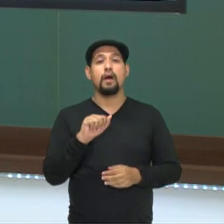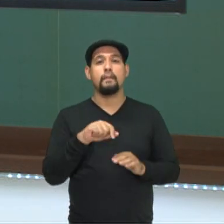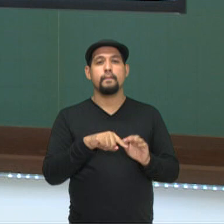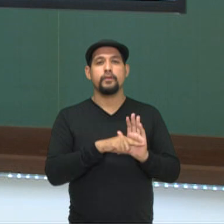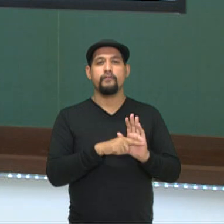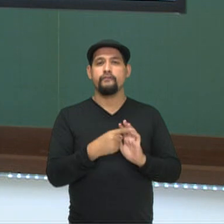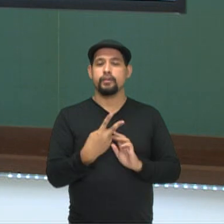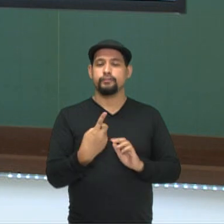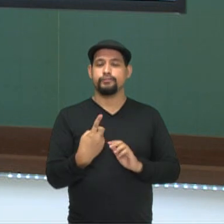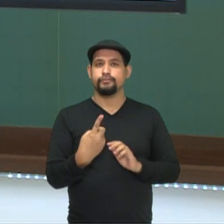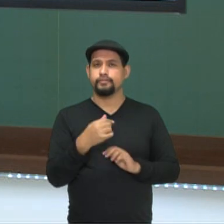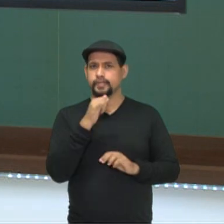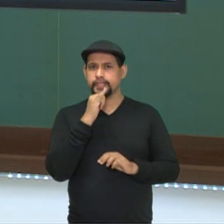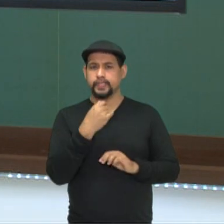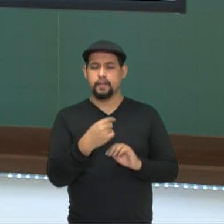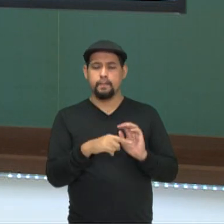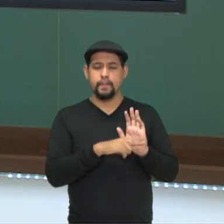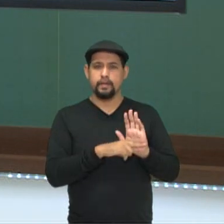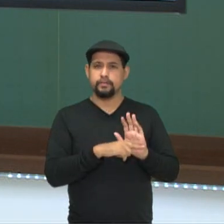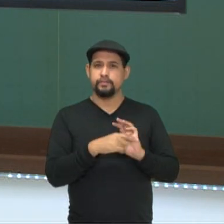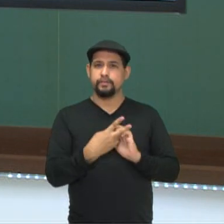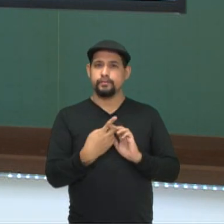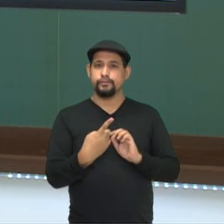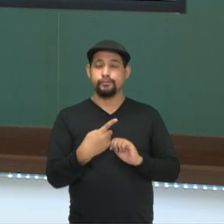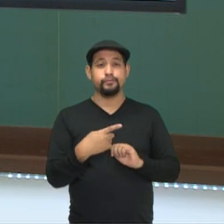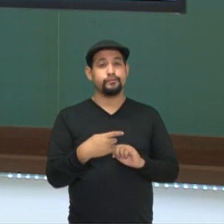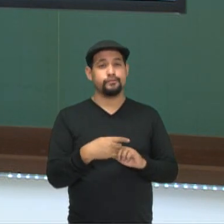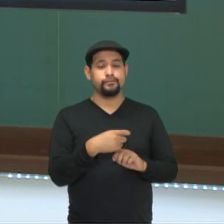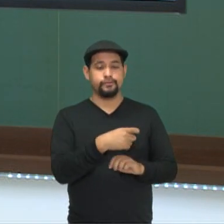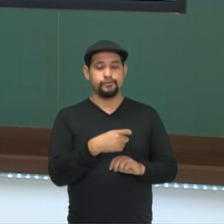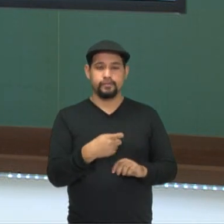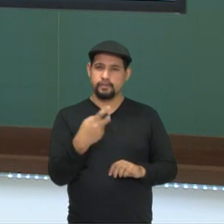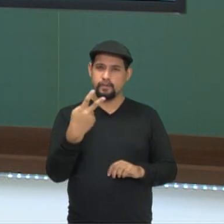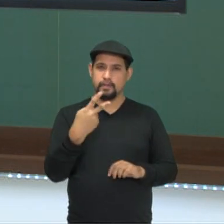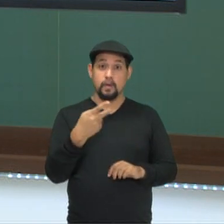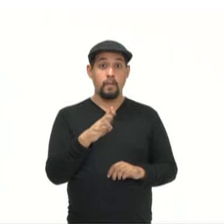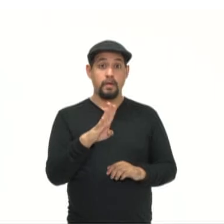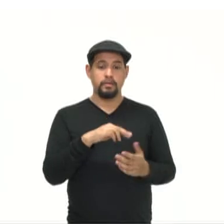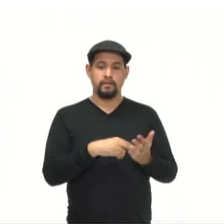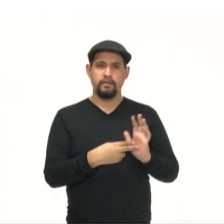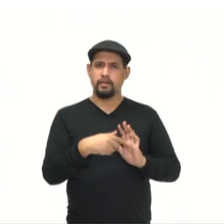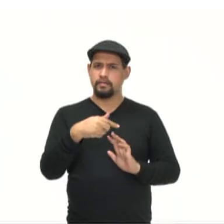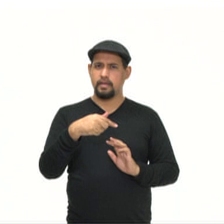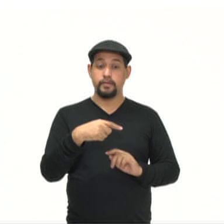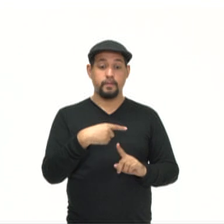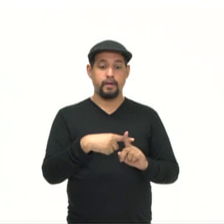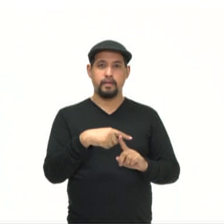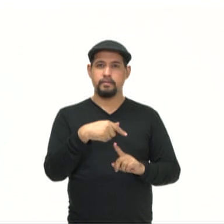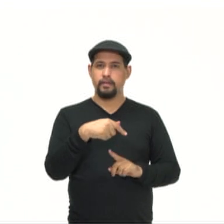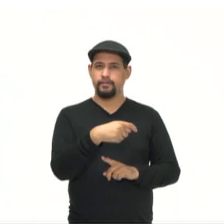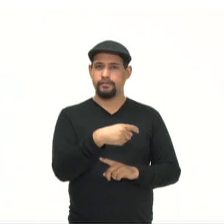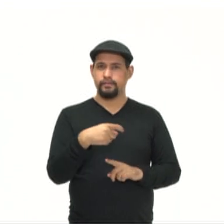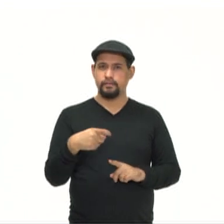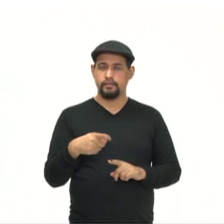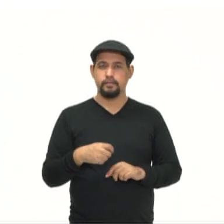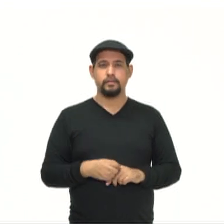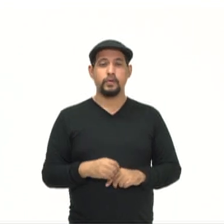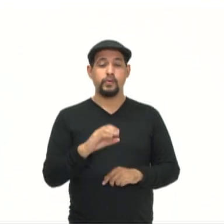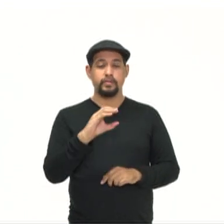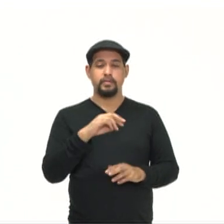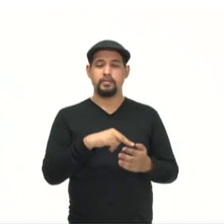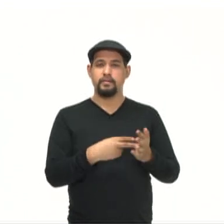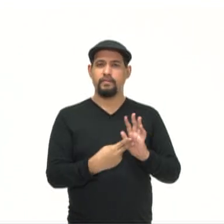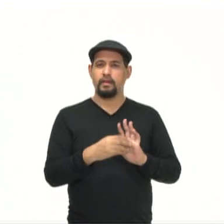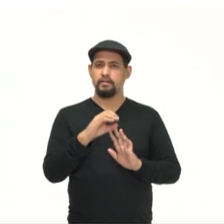é menos 21 então é menos 21 x ao quadrado o be7 tão mais 7 x os